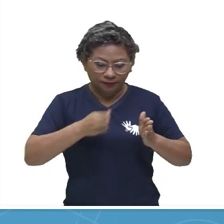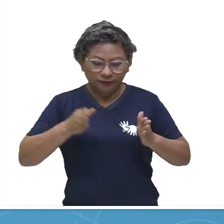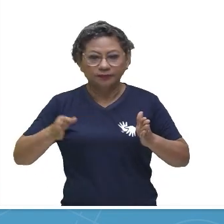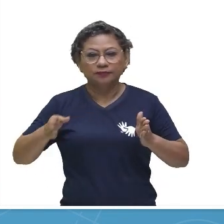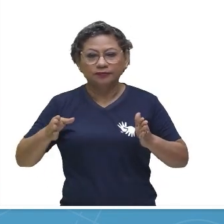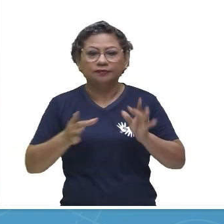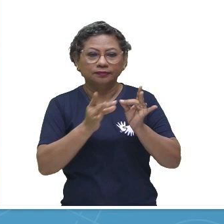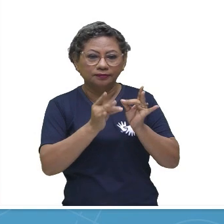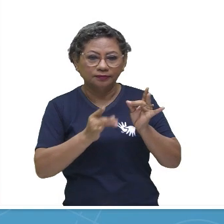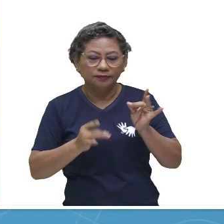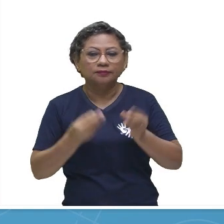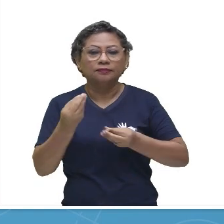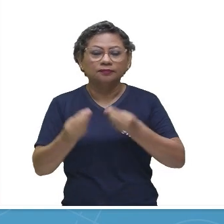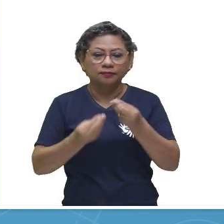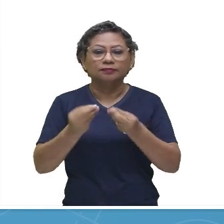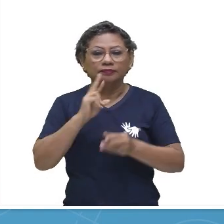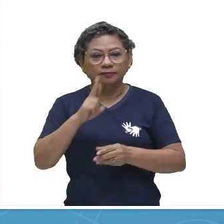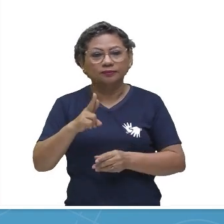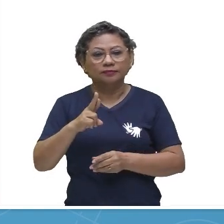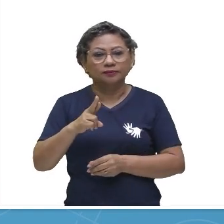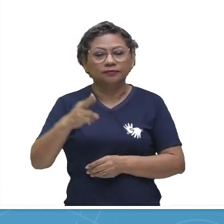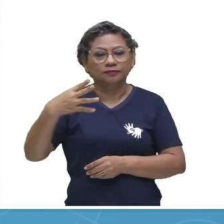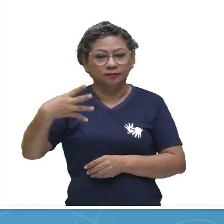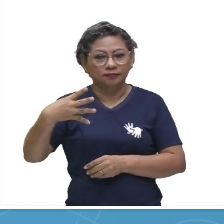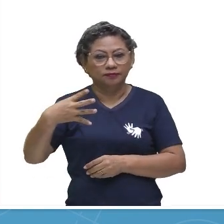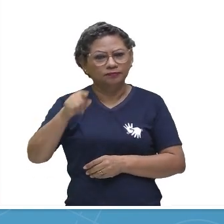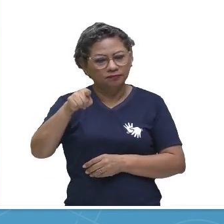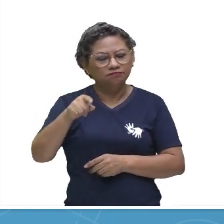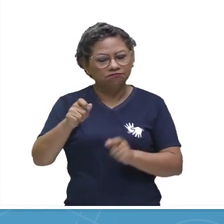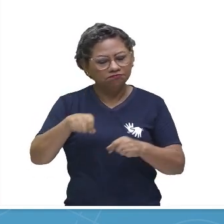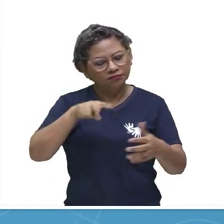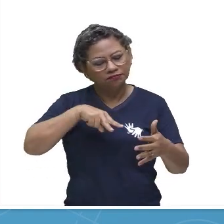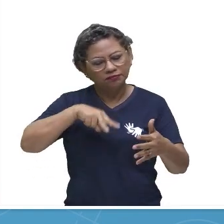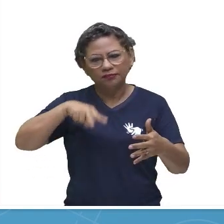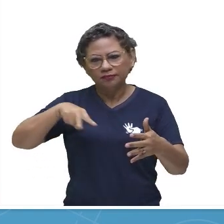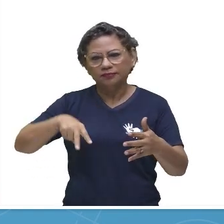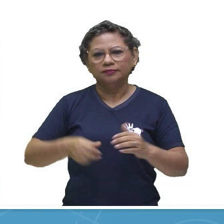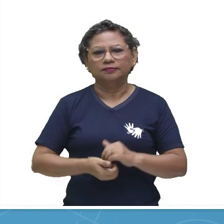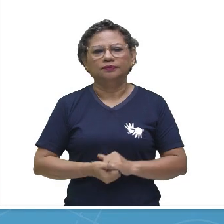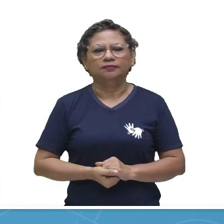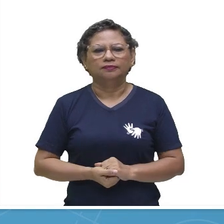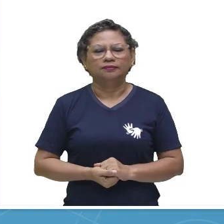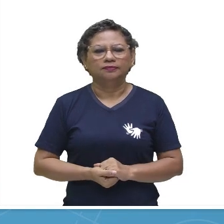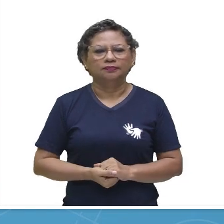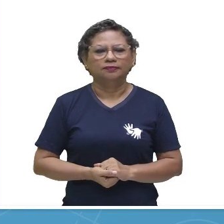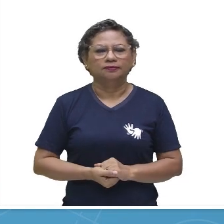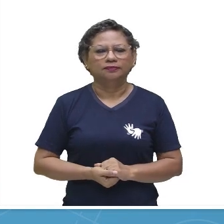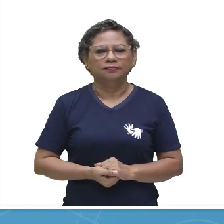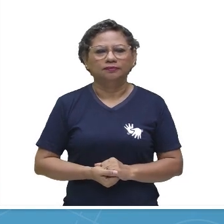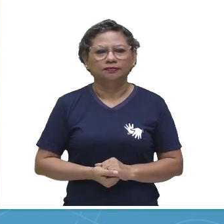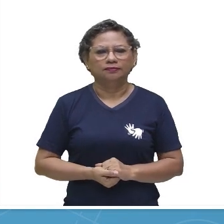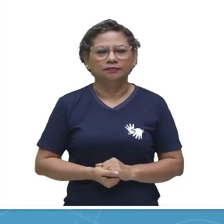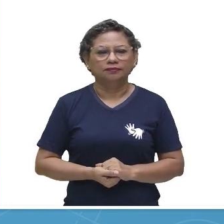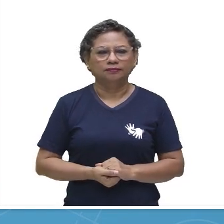expoente negativo, nós invertemos a base. Então, o 4, que é numerador, passa a ser denominador. E o 8, que é denominador, passa a ser numerador. Aí, se